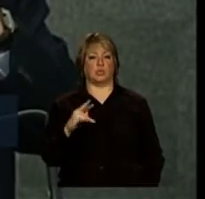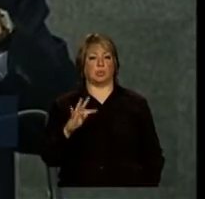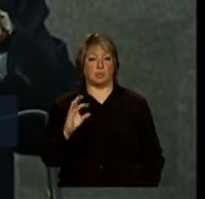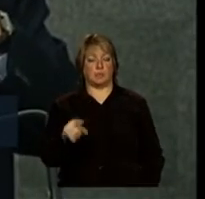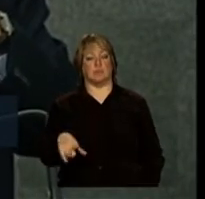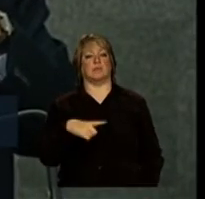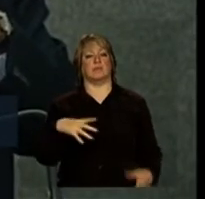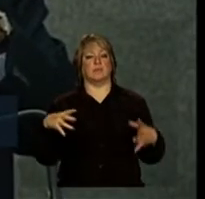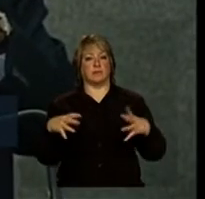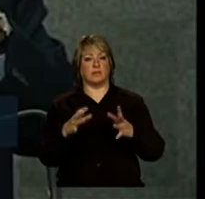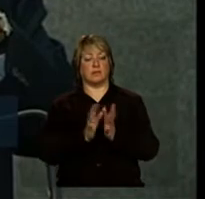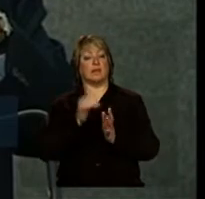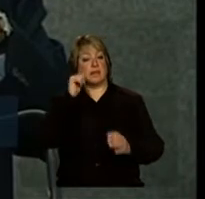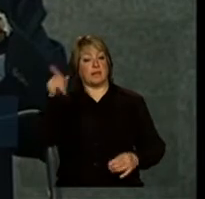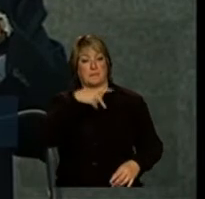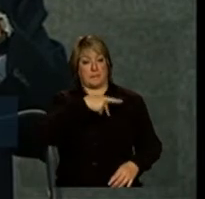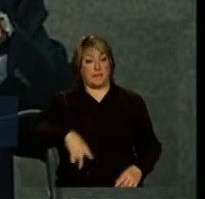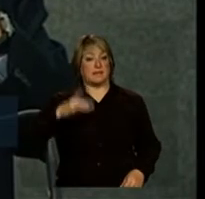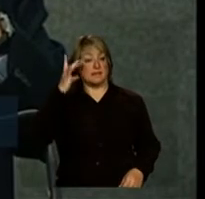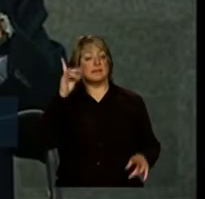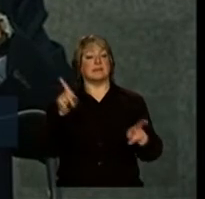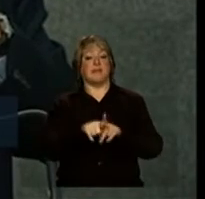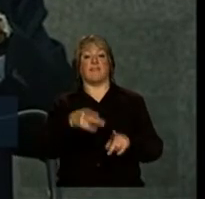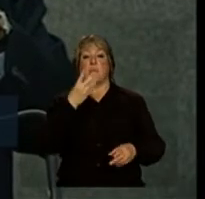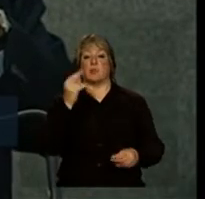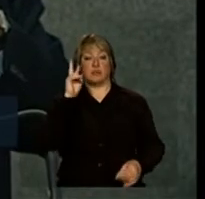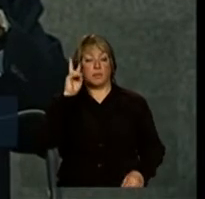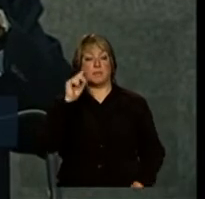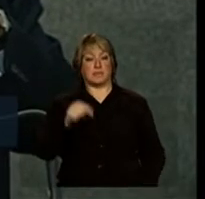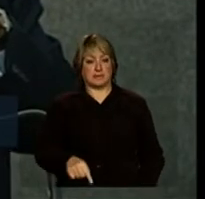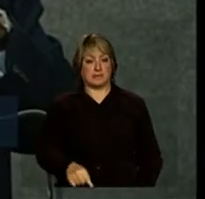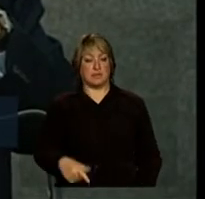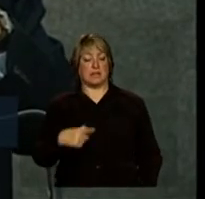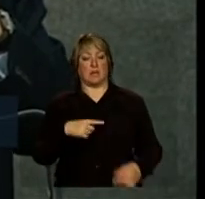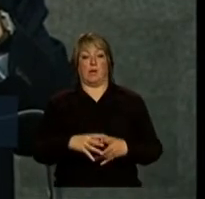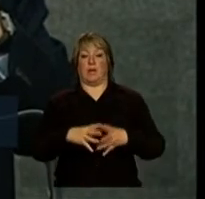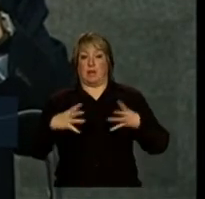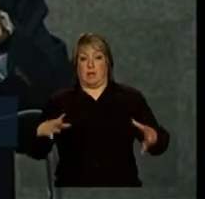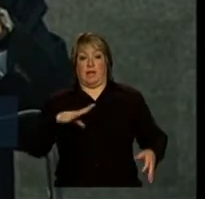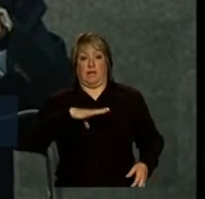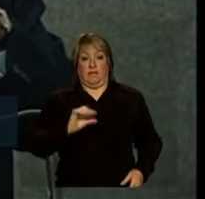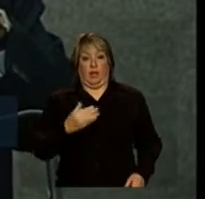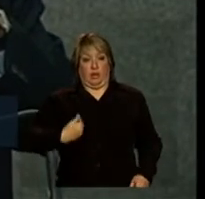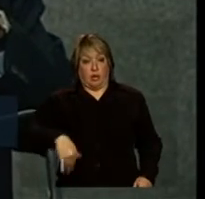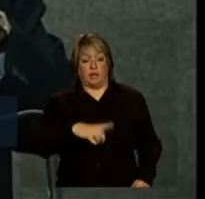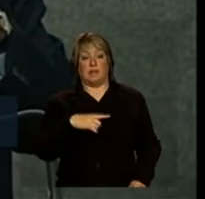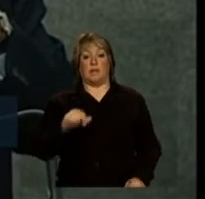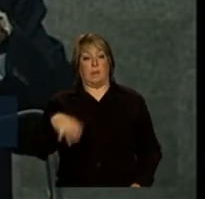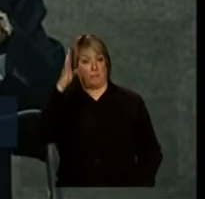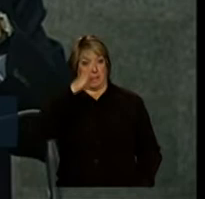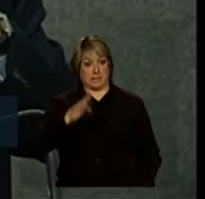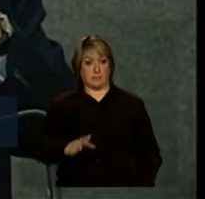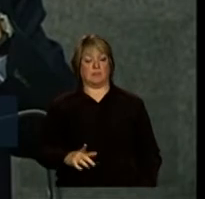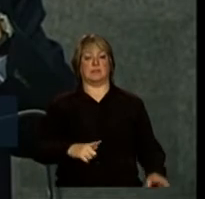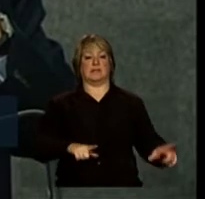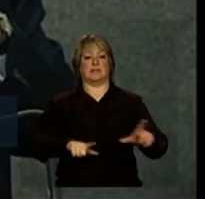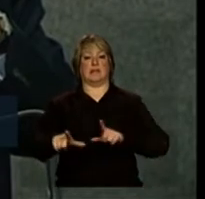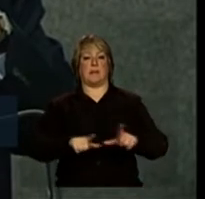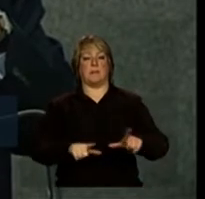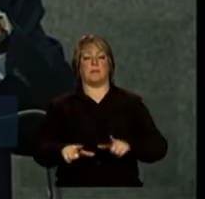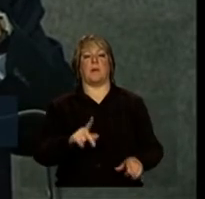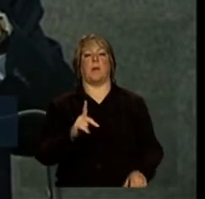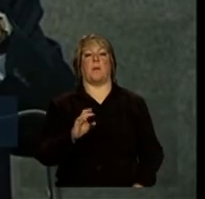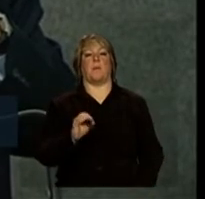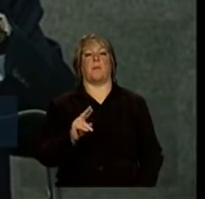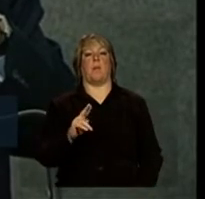a nossa presidenta tem feito referências sobre isso e O Grande Desafio que temos que o Brasil trabalha com uma poupança